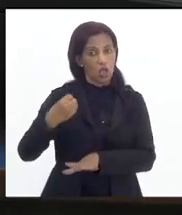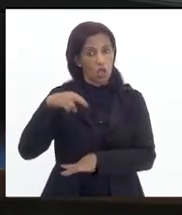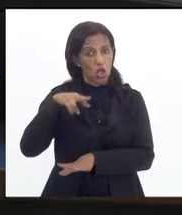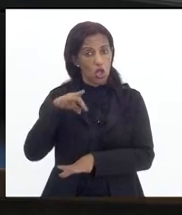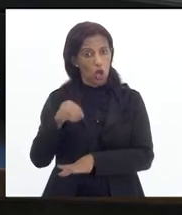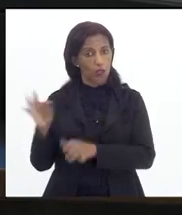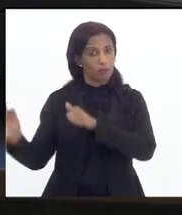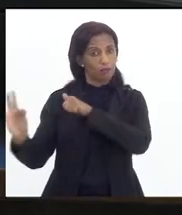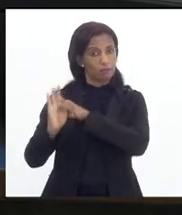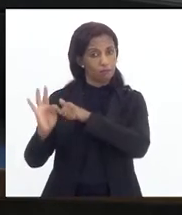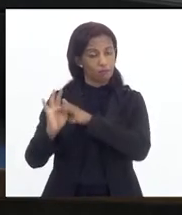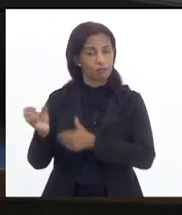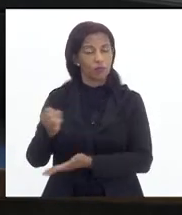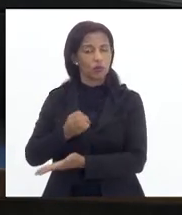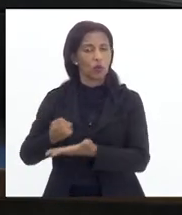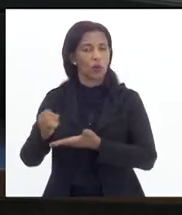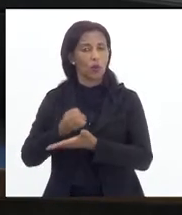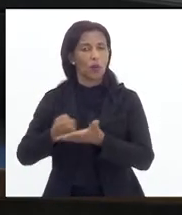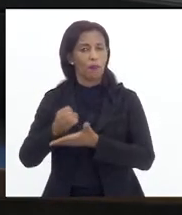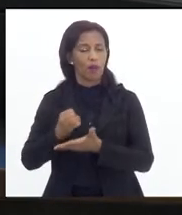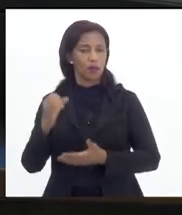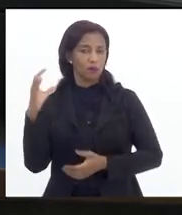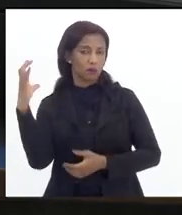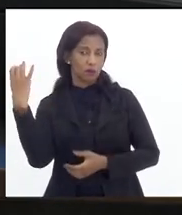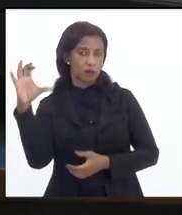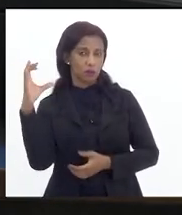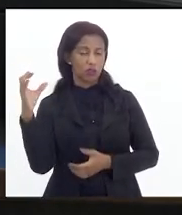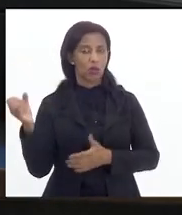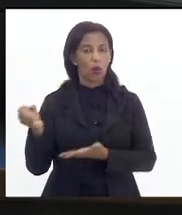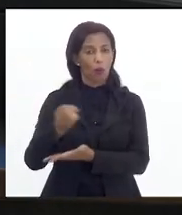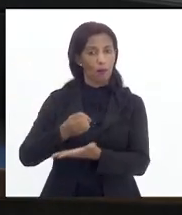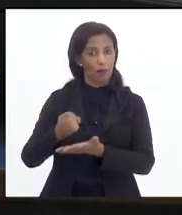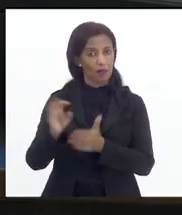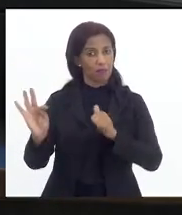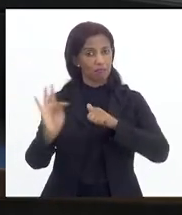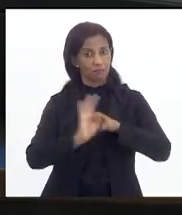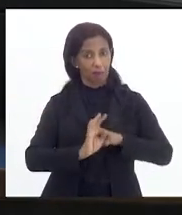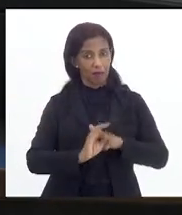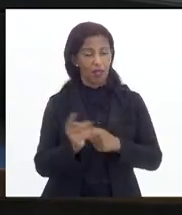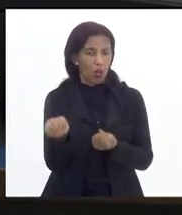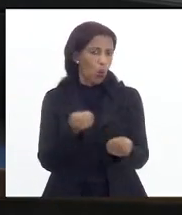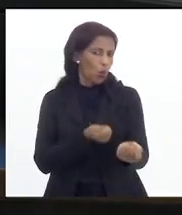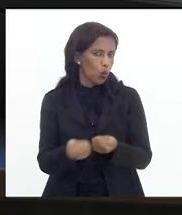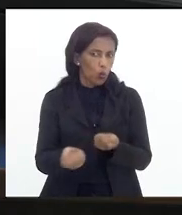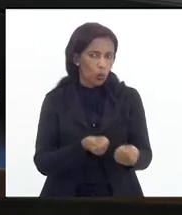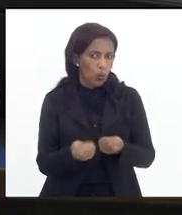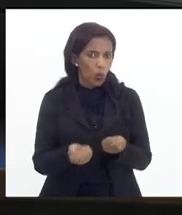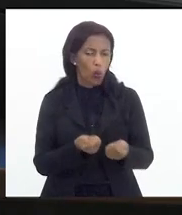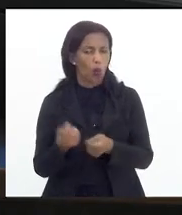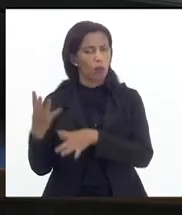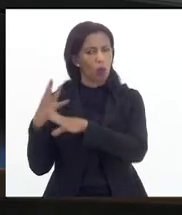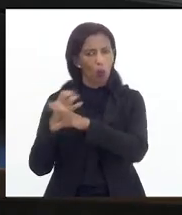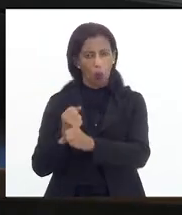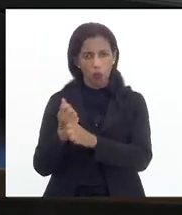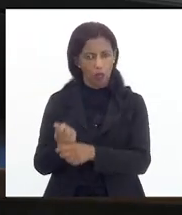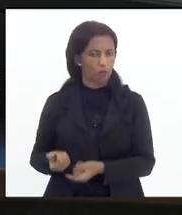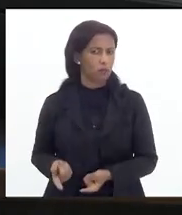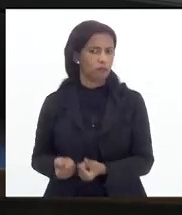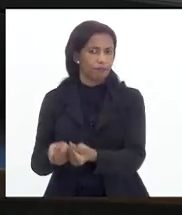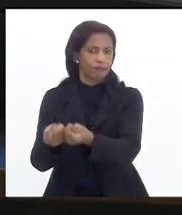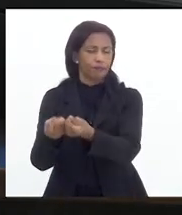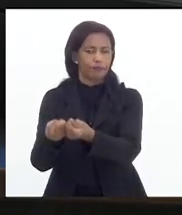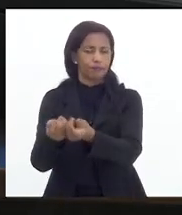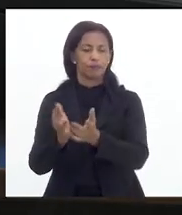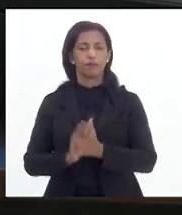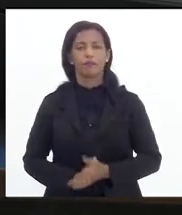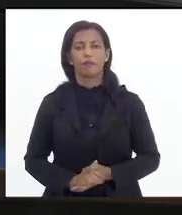para isso com base científica com base técnica Econômica contábil e financeira então